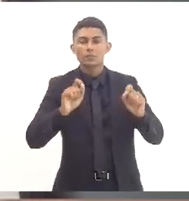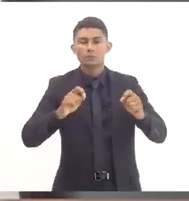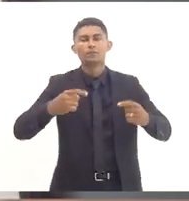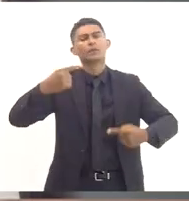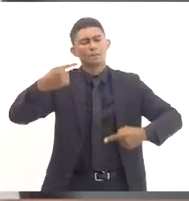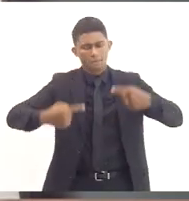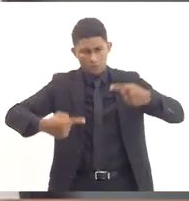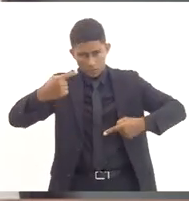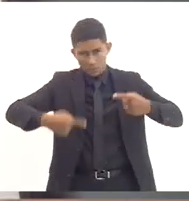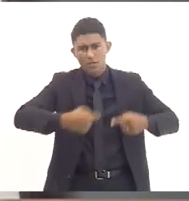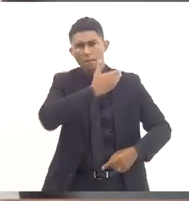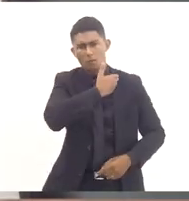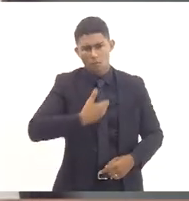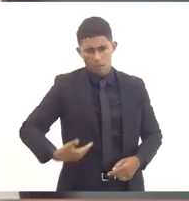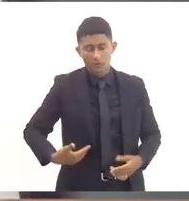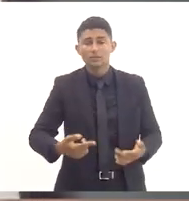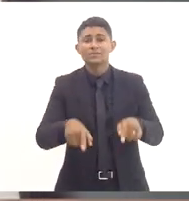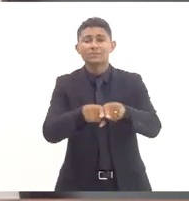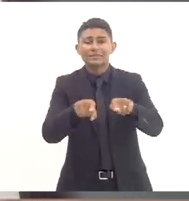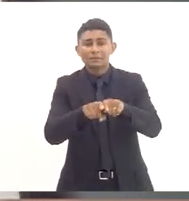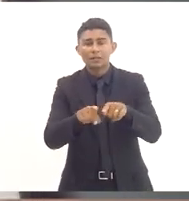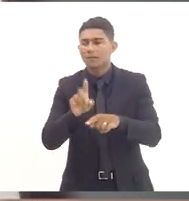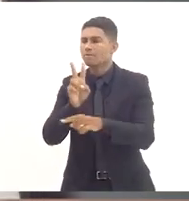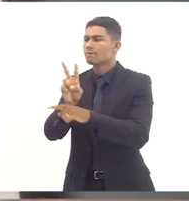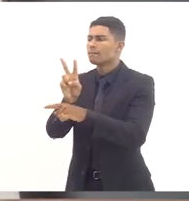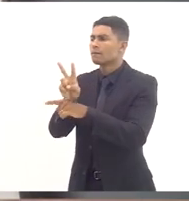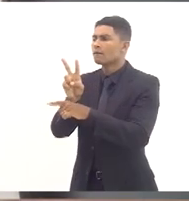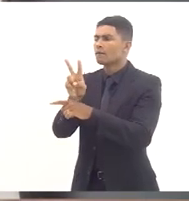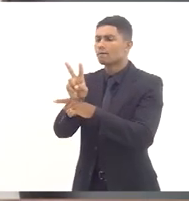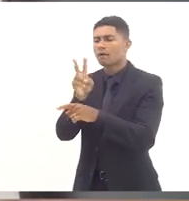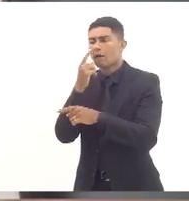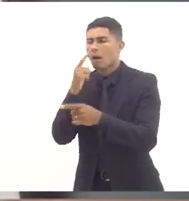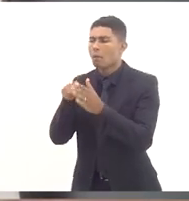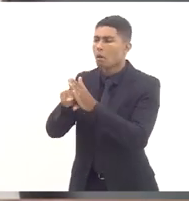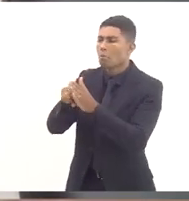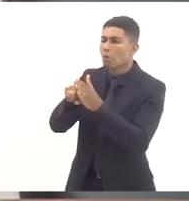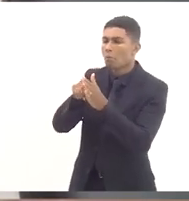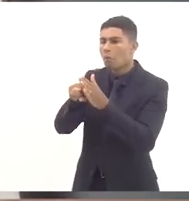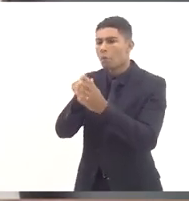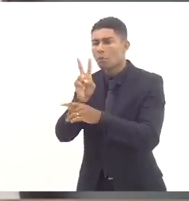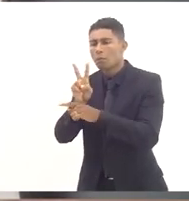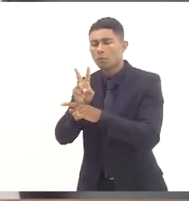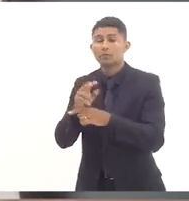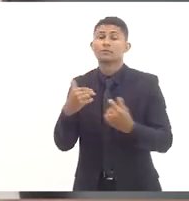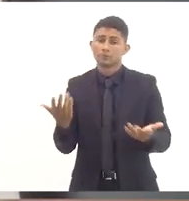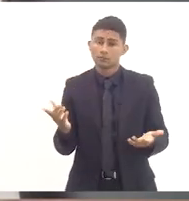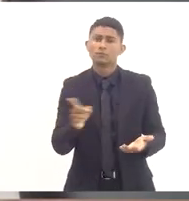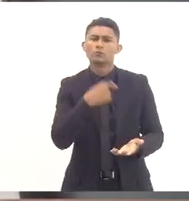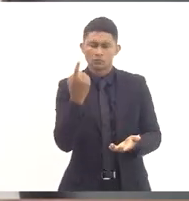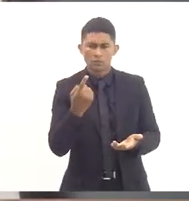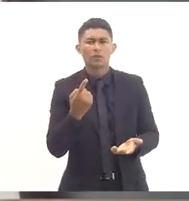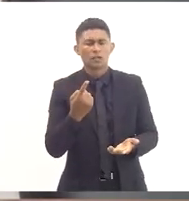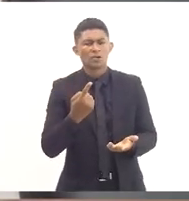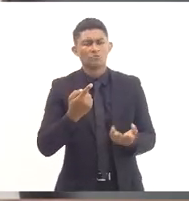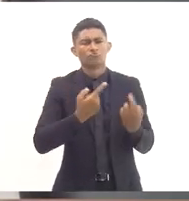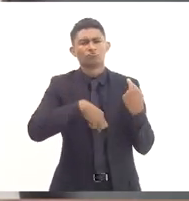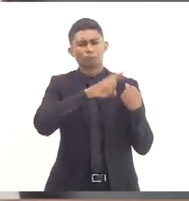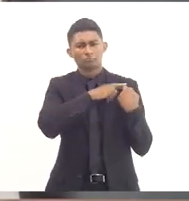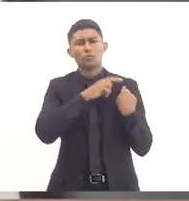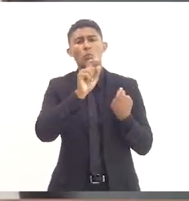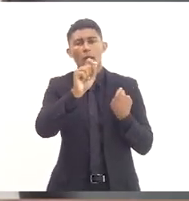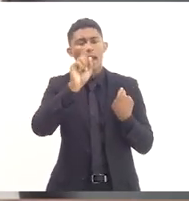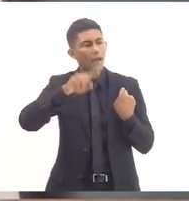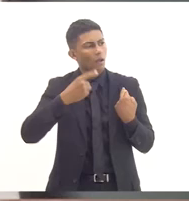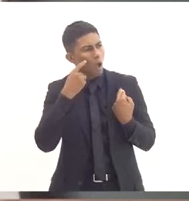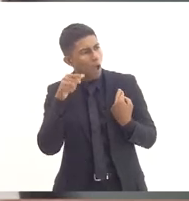políticas públicas e de fiscalização então início a um compromisso que todos nós temos né de denunciar Porque isso é uma